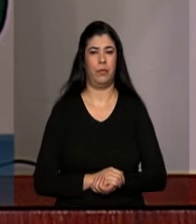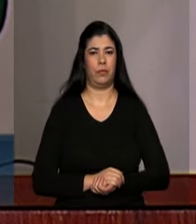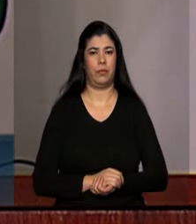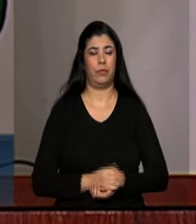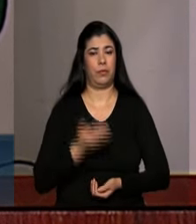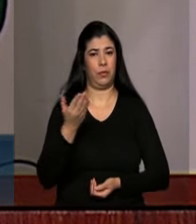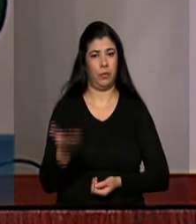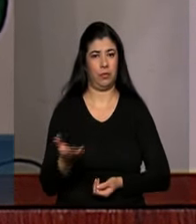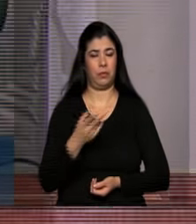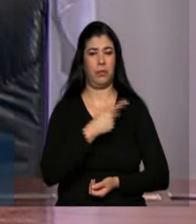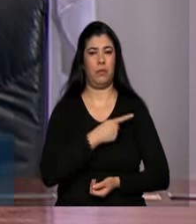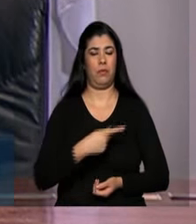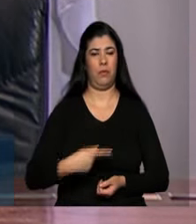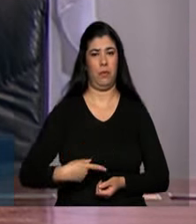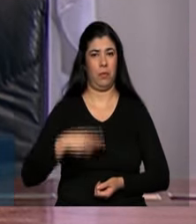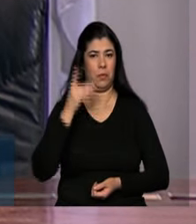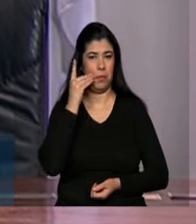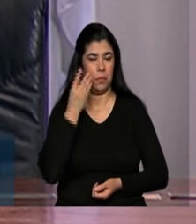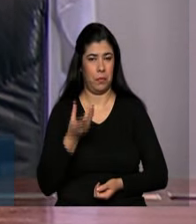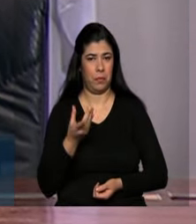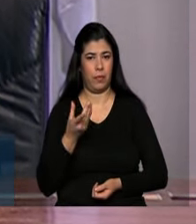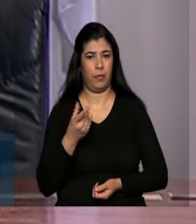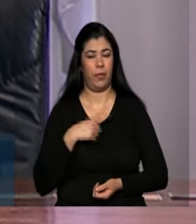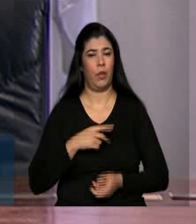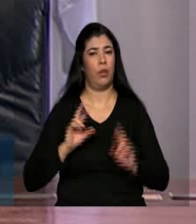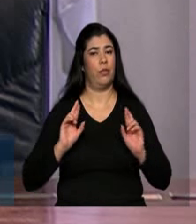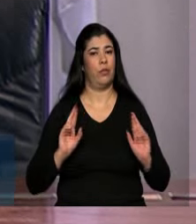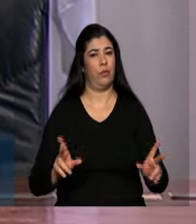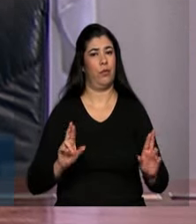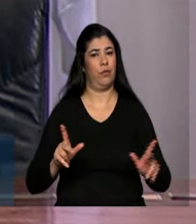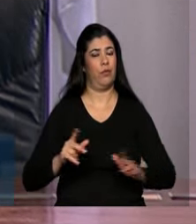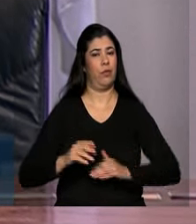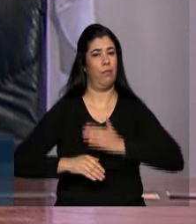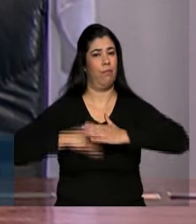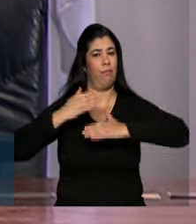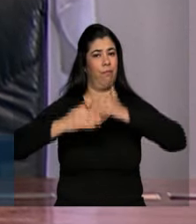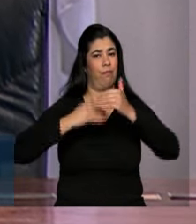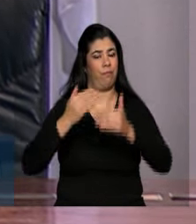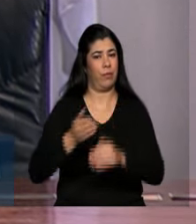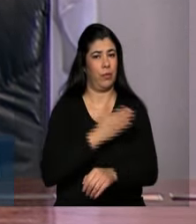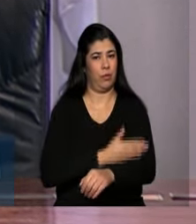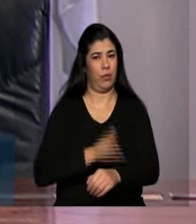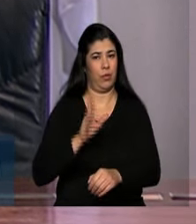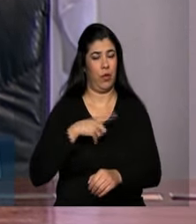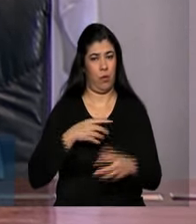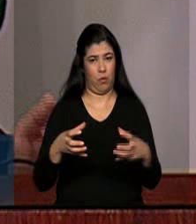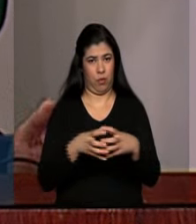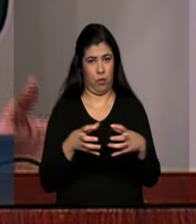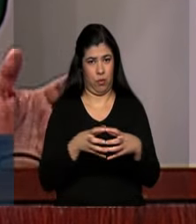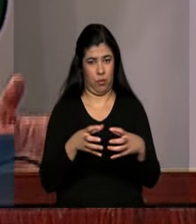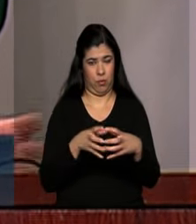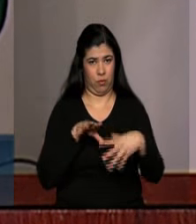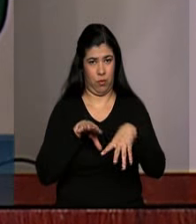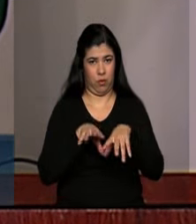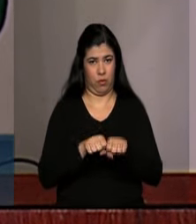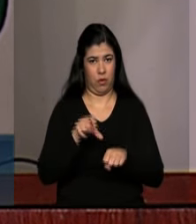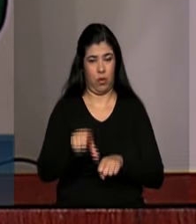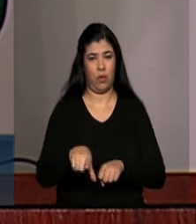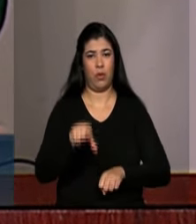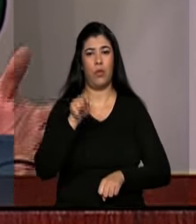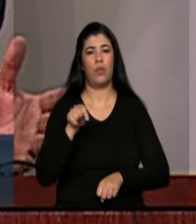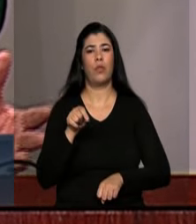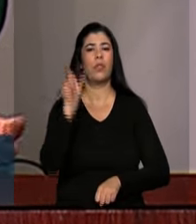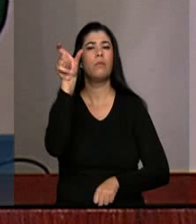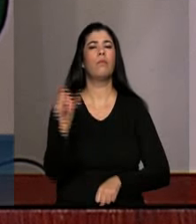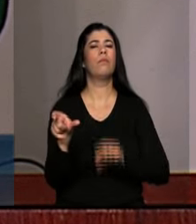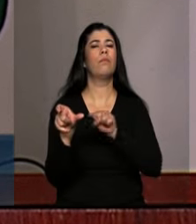Senhora Presidenta, contrariando a tradição, a turma que hoje se forma escolheu como patrono uma